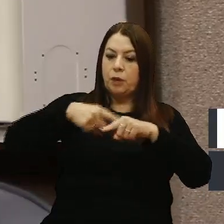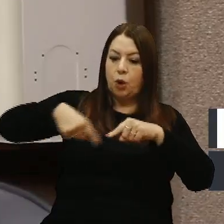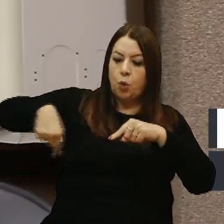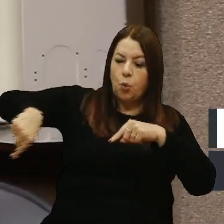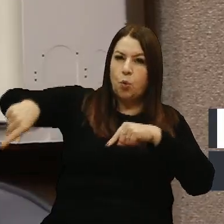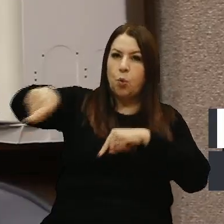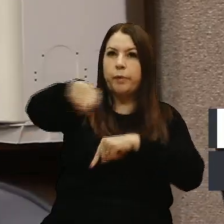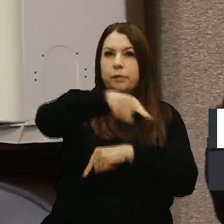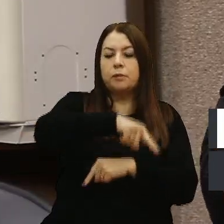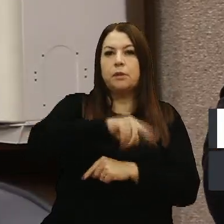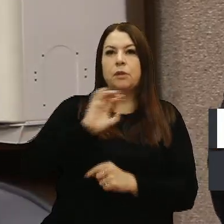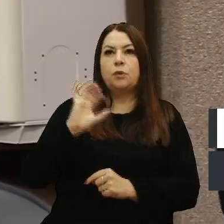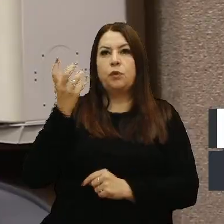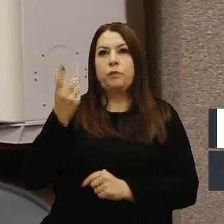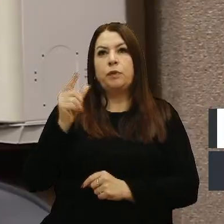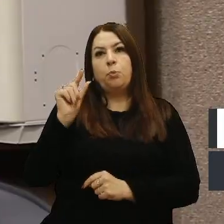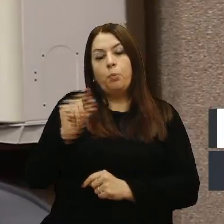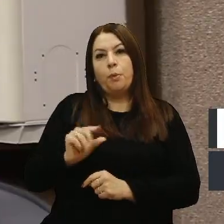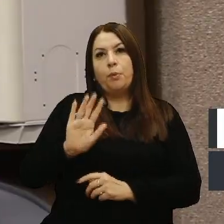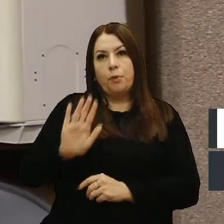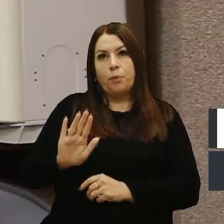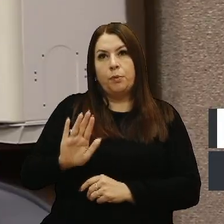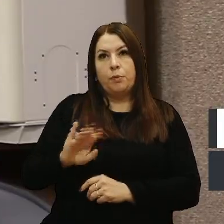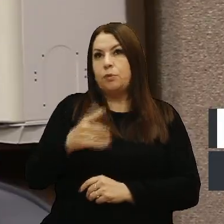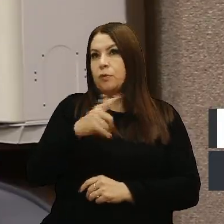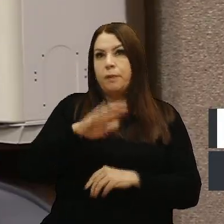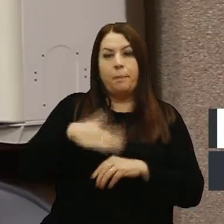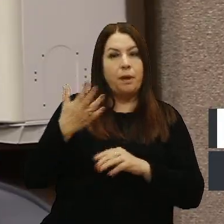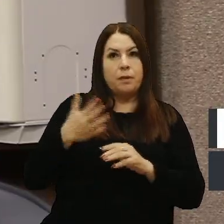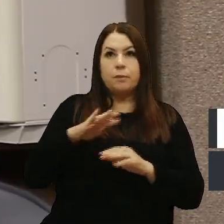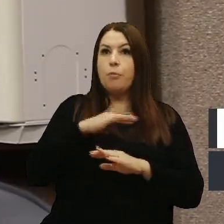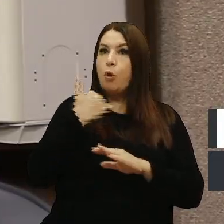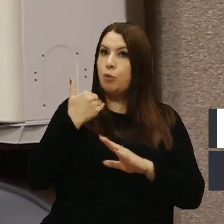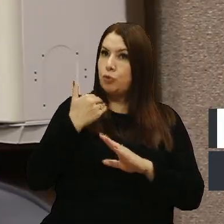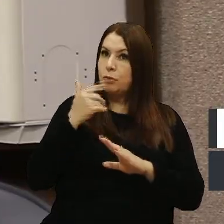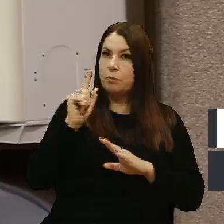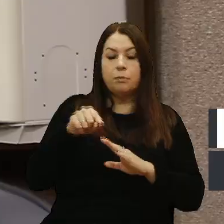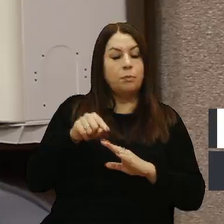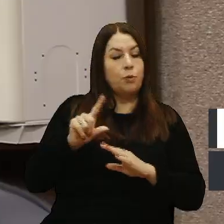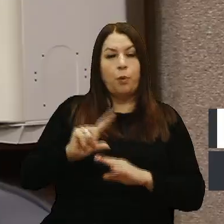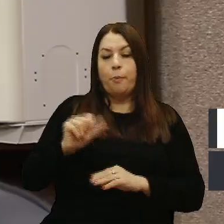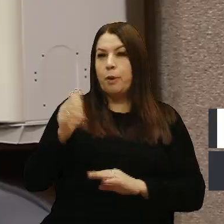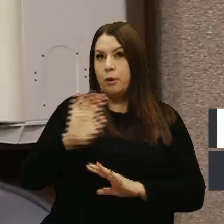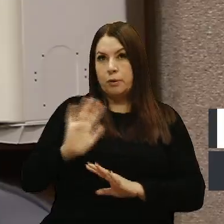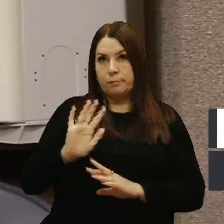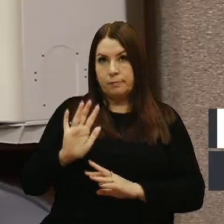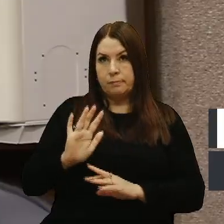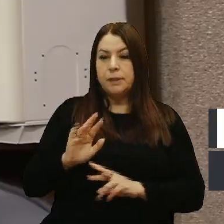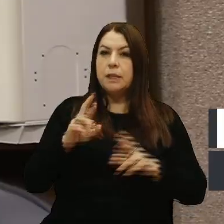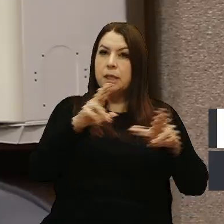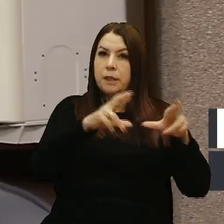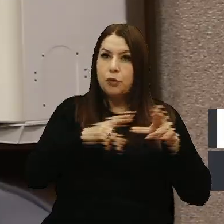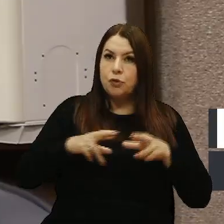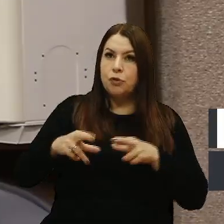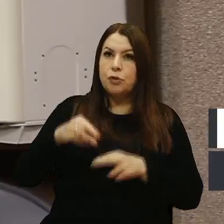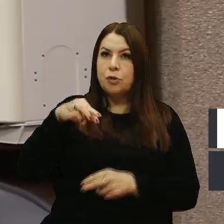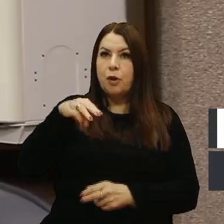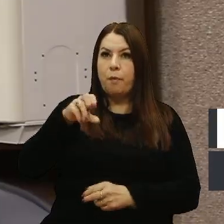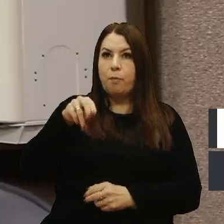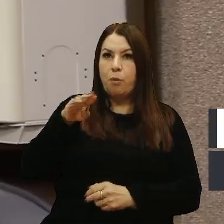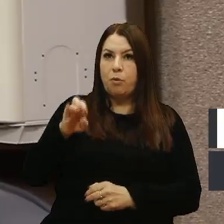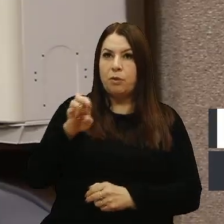alongada, resolveu parcialmente. Não tivemos mais óbito, mas não é o melhor. Na região de Monte